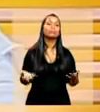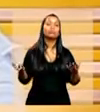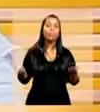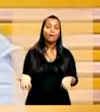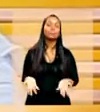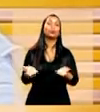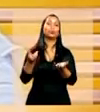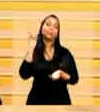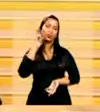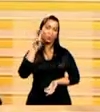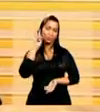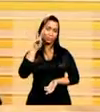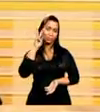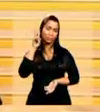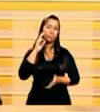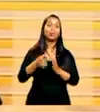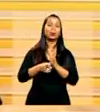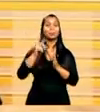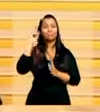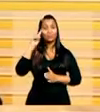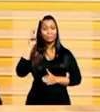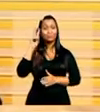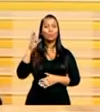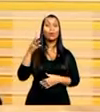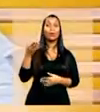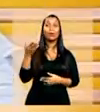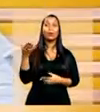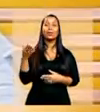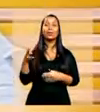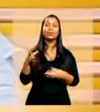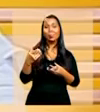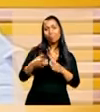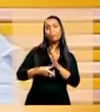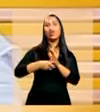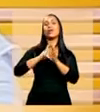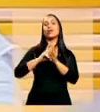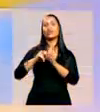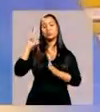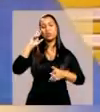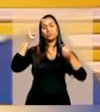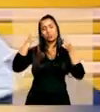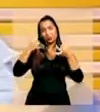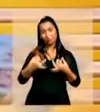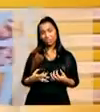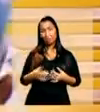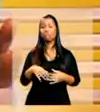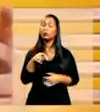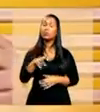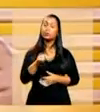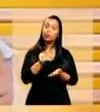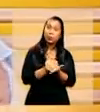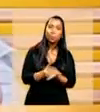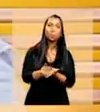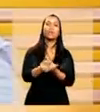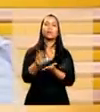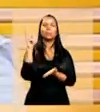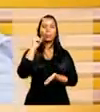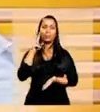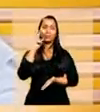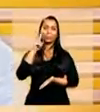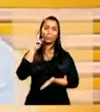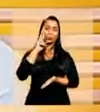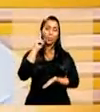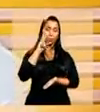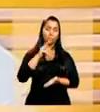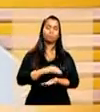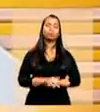uma introdução à história, né? Antes da história, você dá uma introdução para contar aquela história. E aí você começa a contar